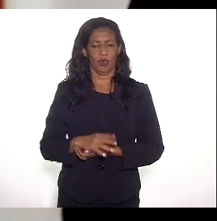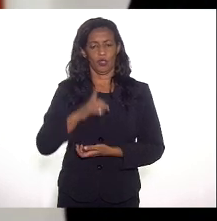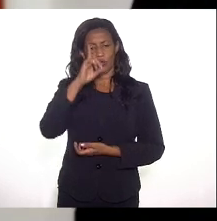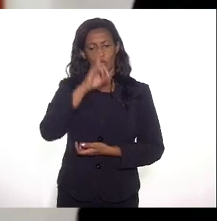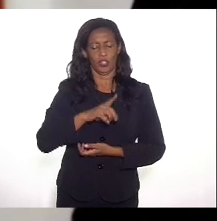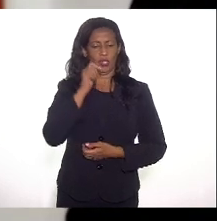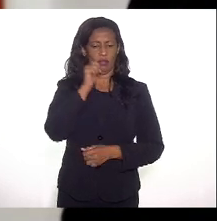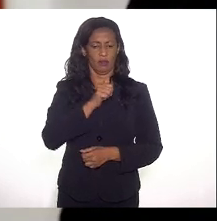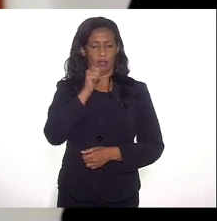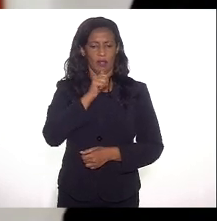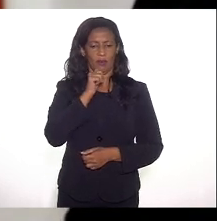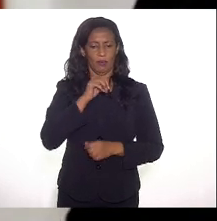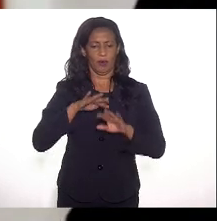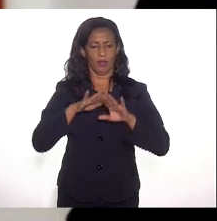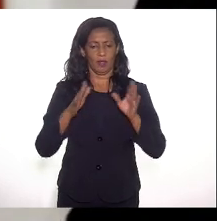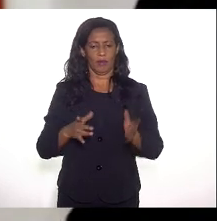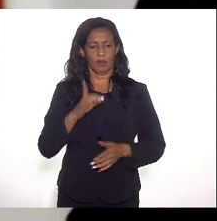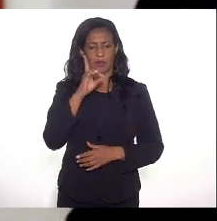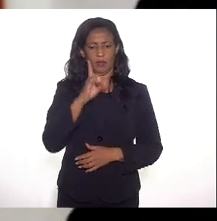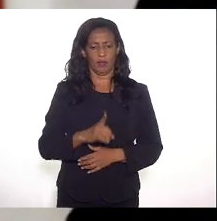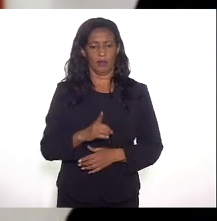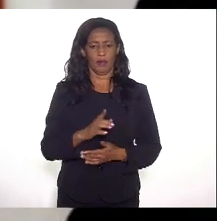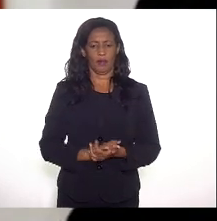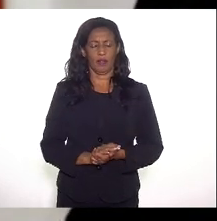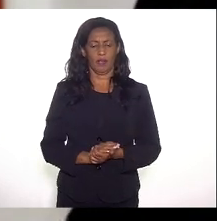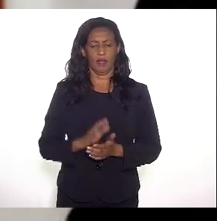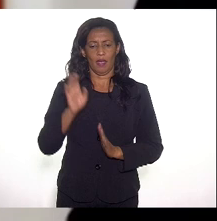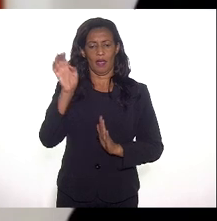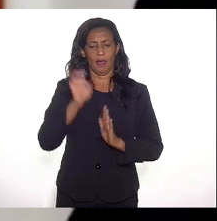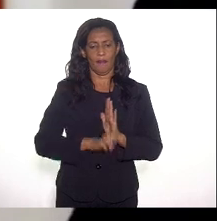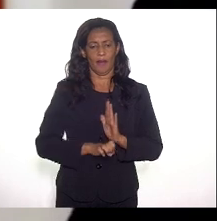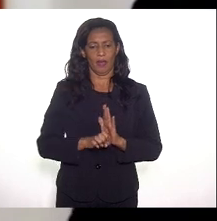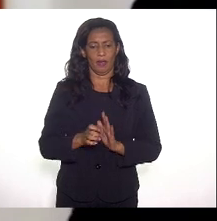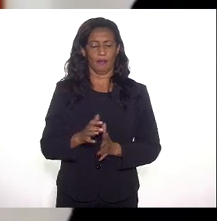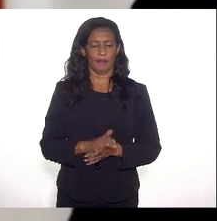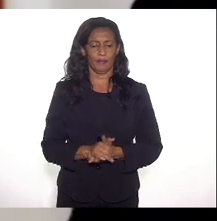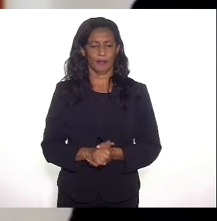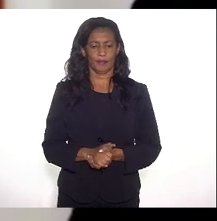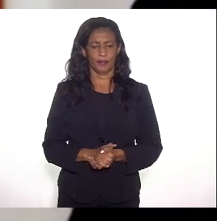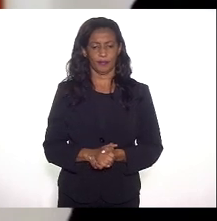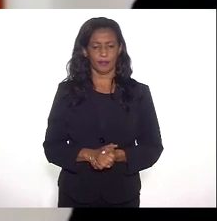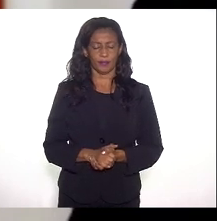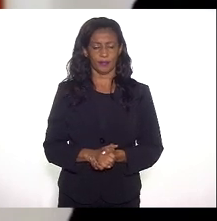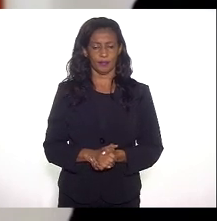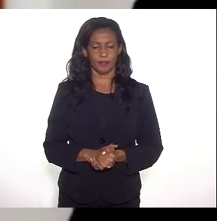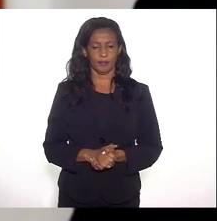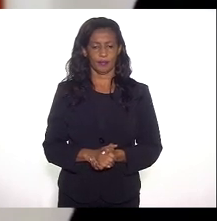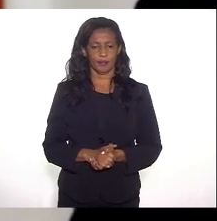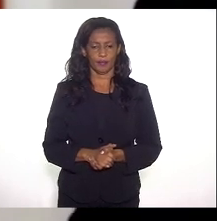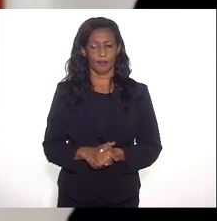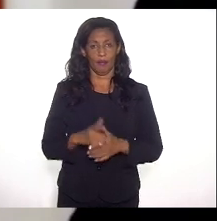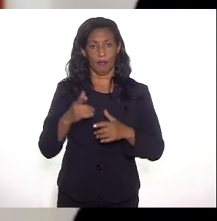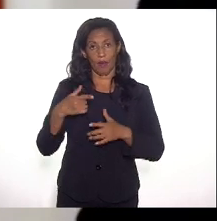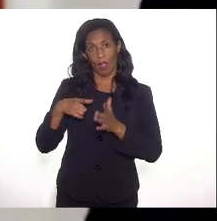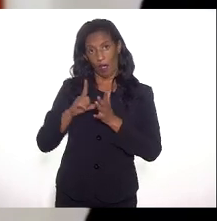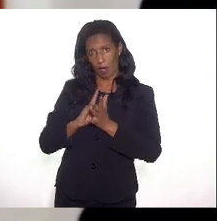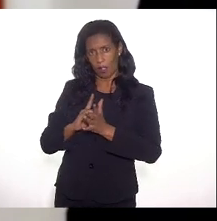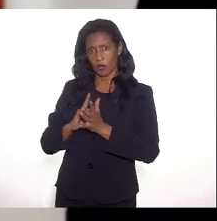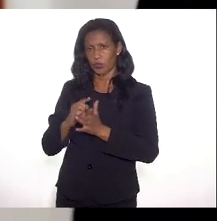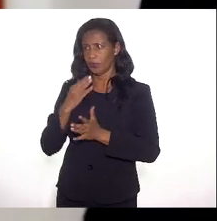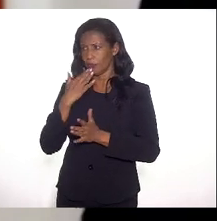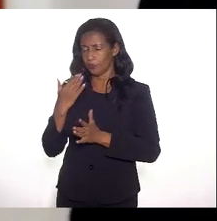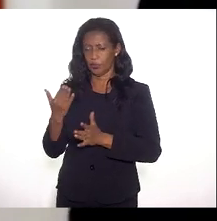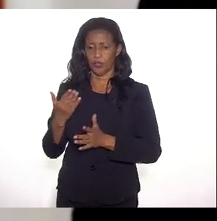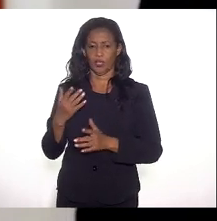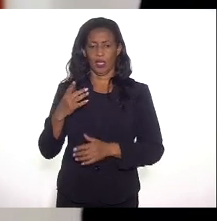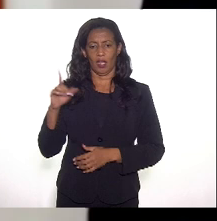direitos da mulher e da mesa diretora, a emenda de plenário. Eu, antes de colher os pareceres, a autora é a